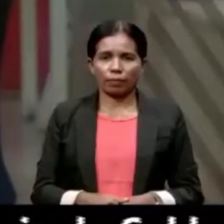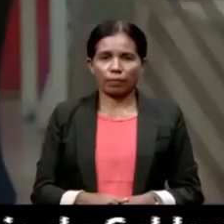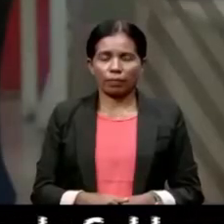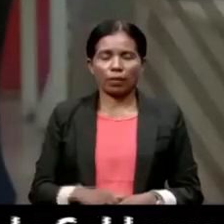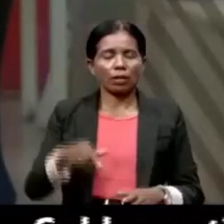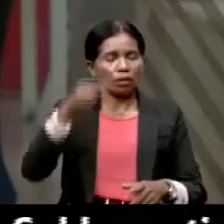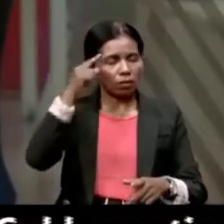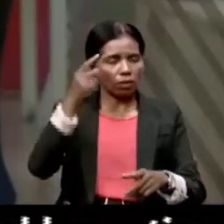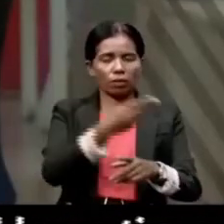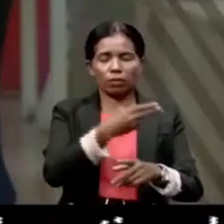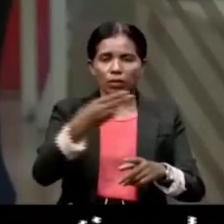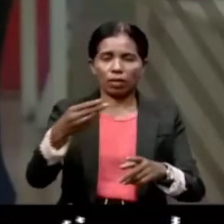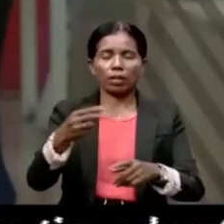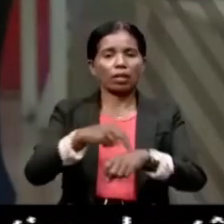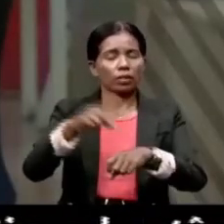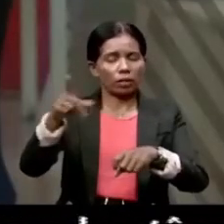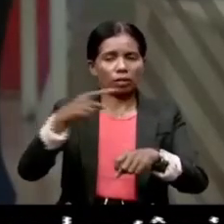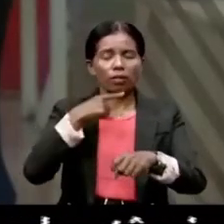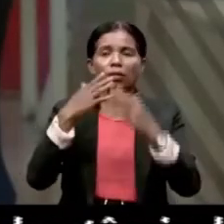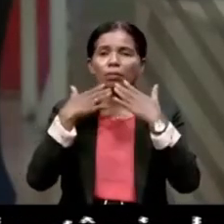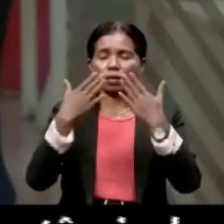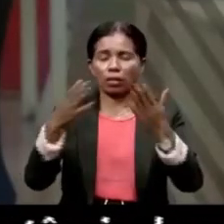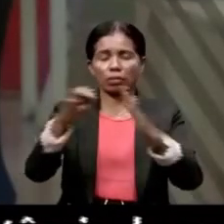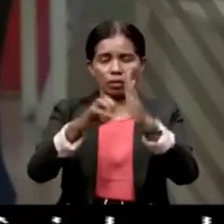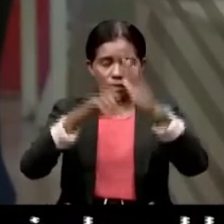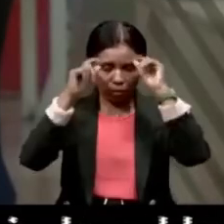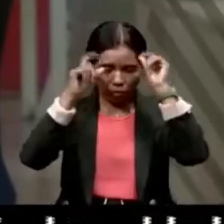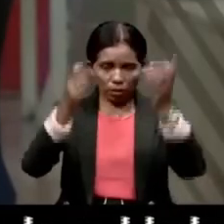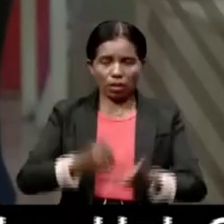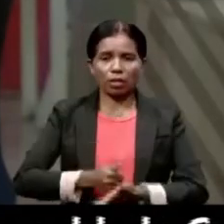governo unidade Nacional mianmar agrade Timor